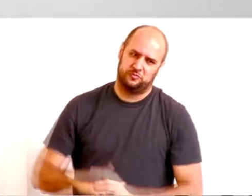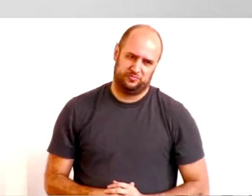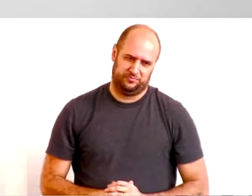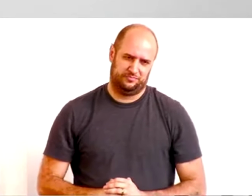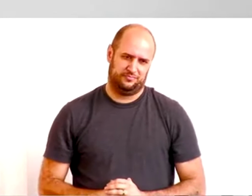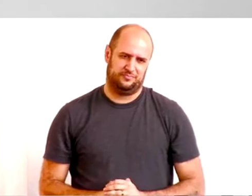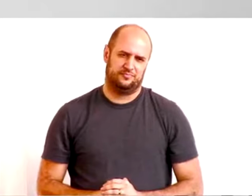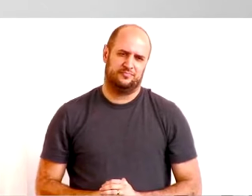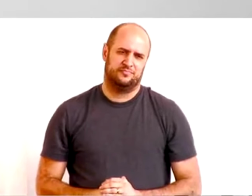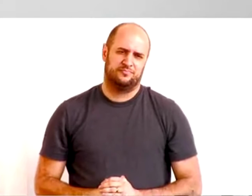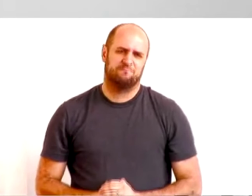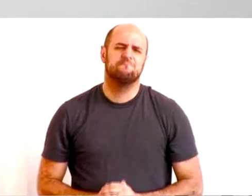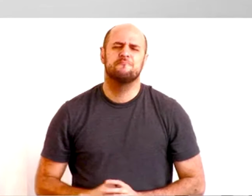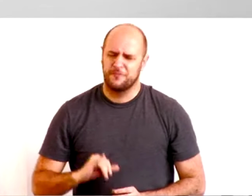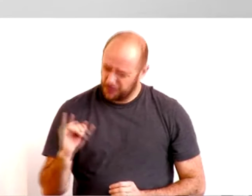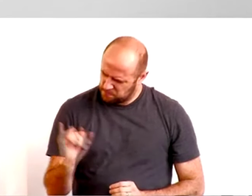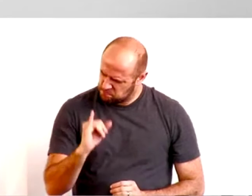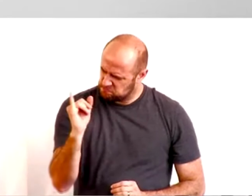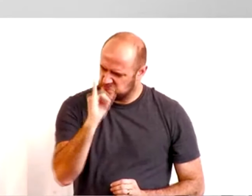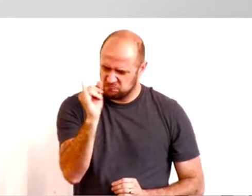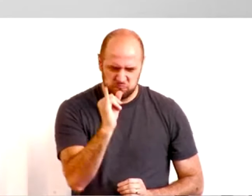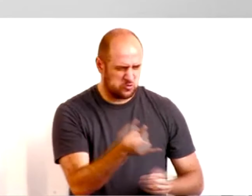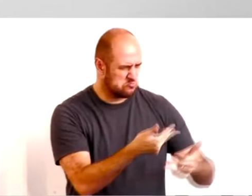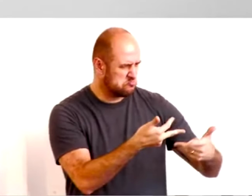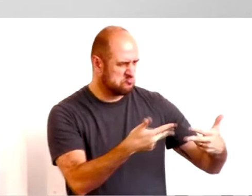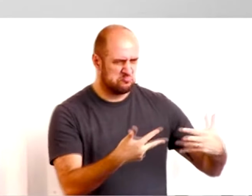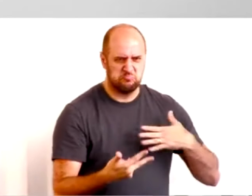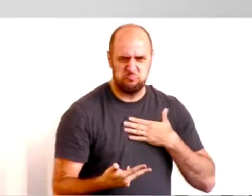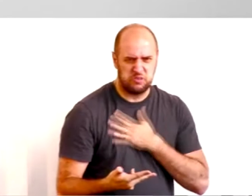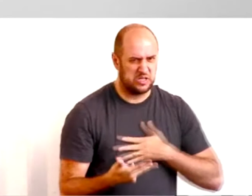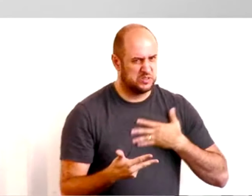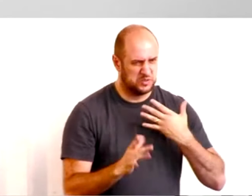Vale a pena, queridos, abrir mão de um prazer